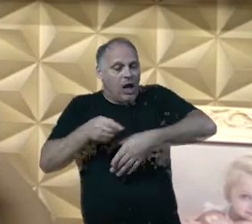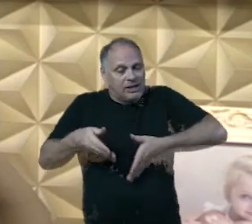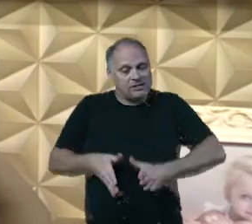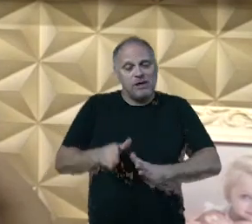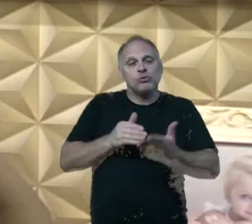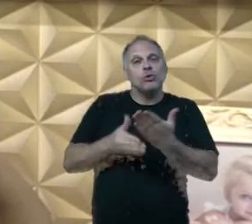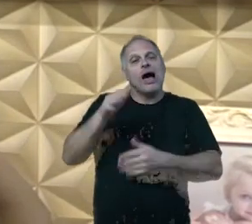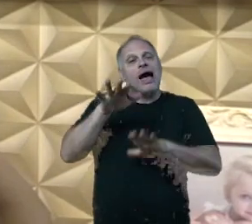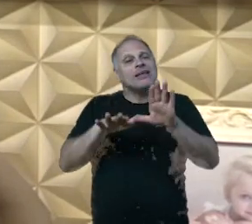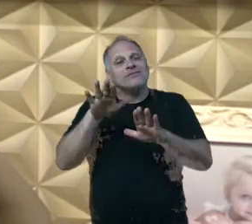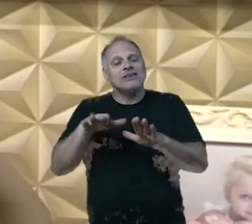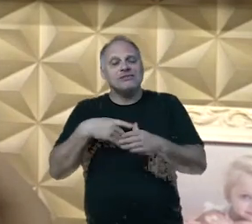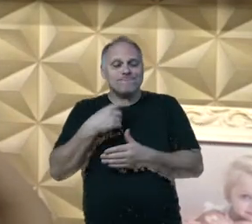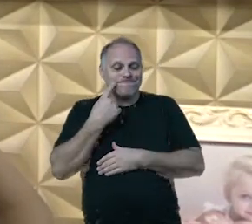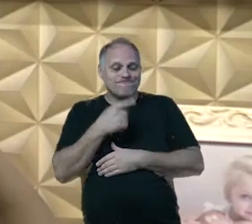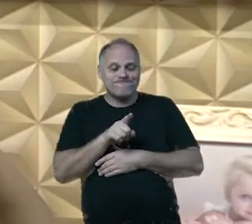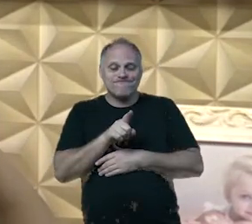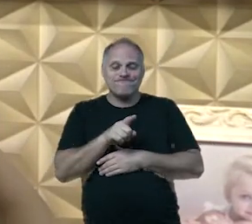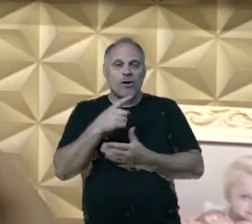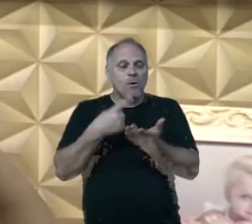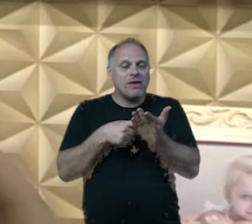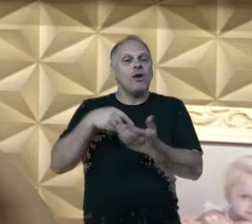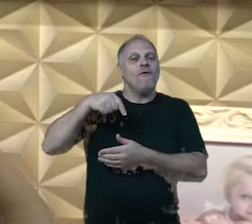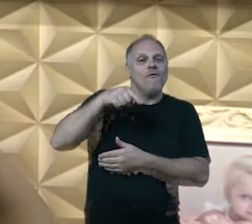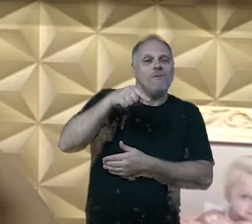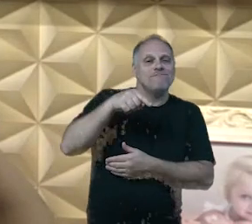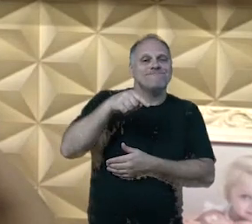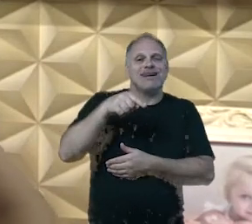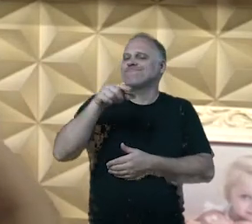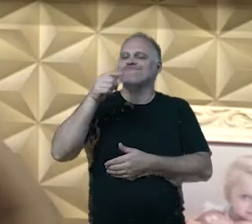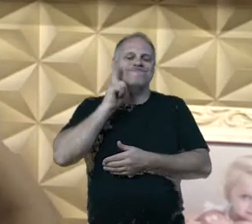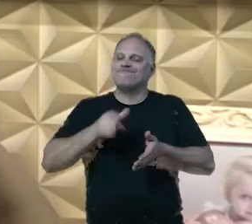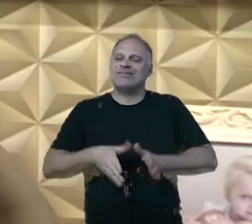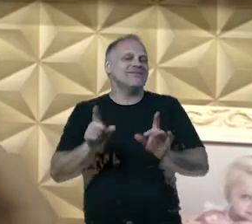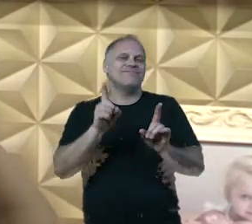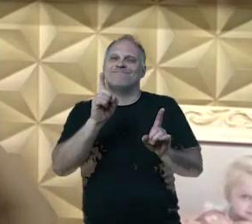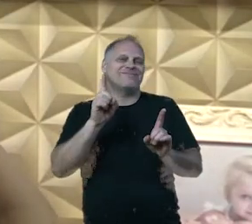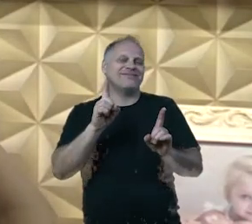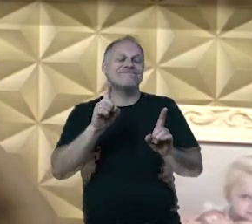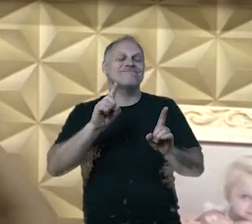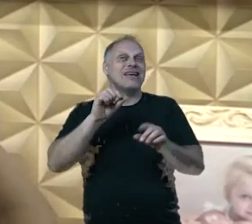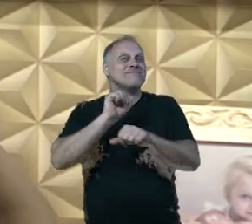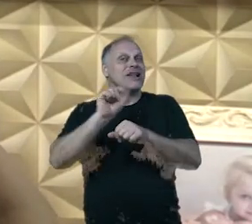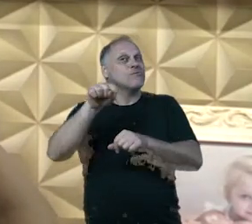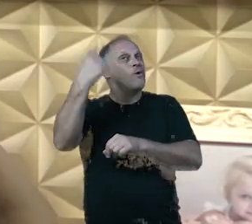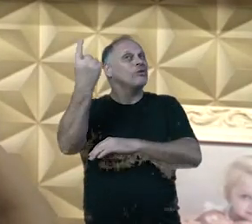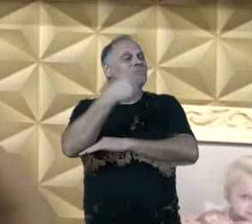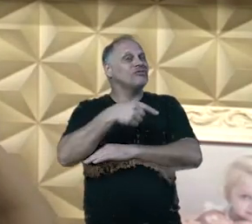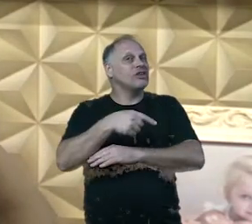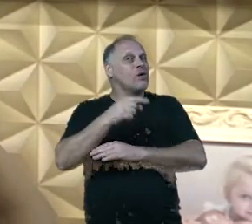às vezes eu tenho que remarcar algum trabalho porque o bebê resolveu nascer naquele dia, assim. Antes ou um pouquinho depois,